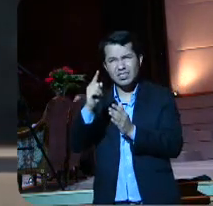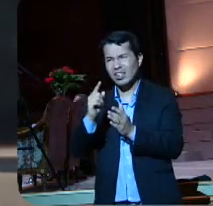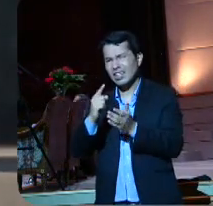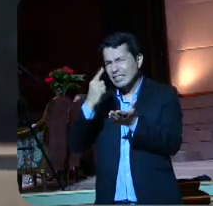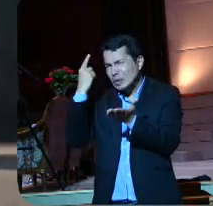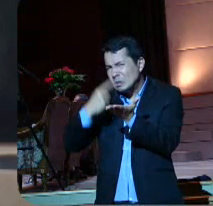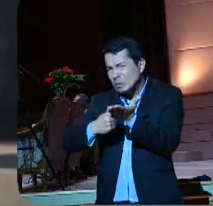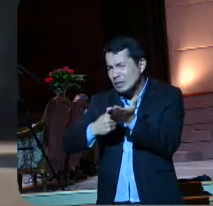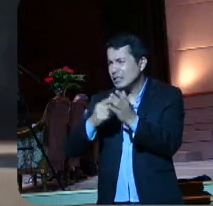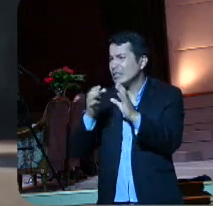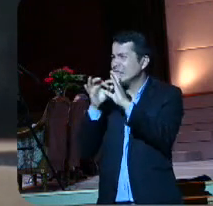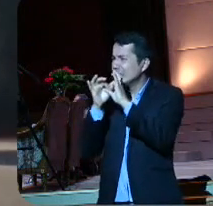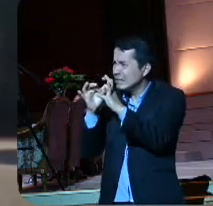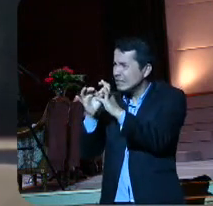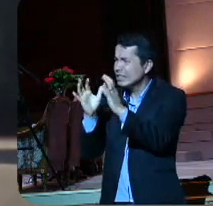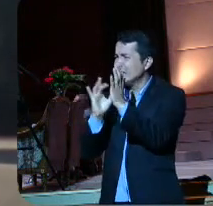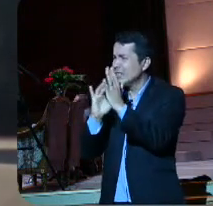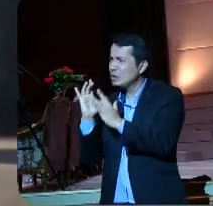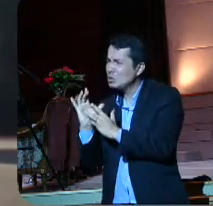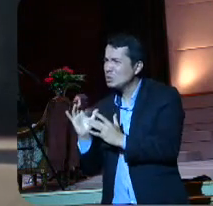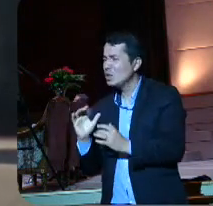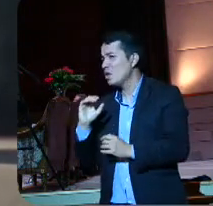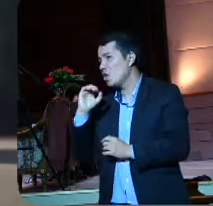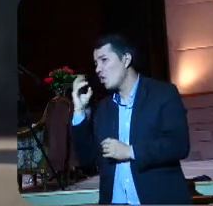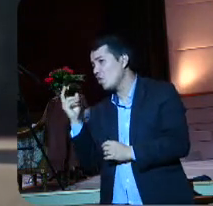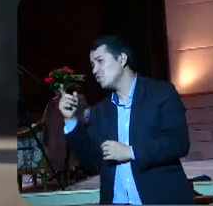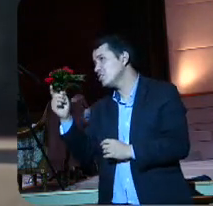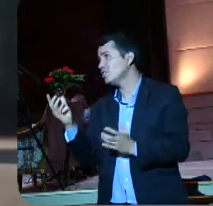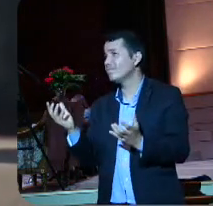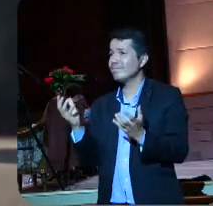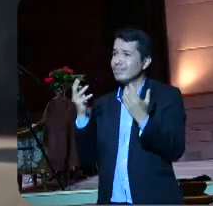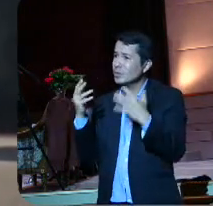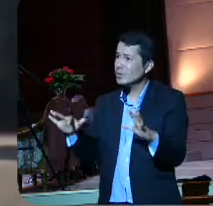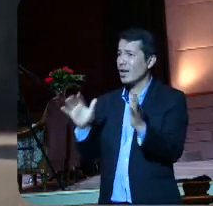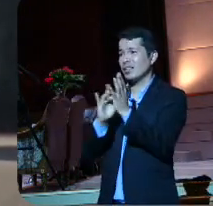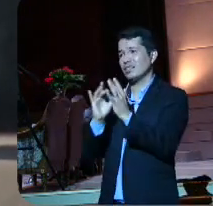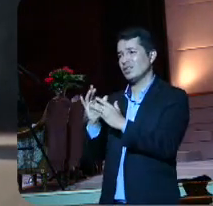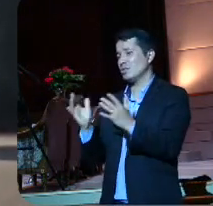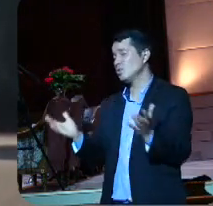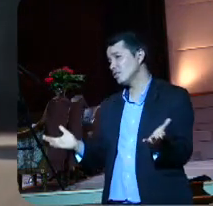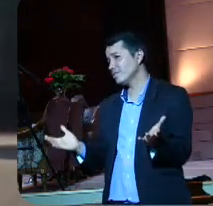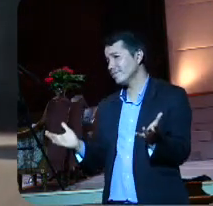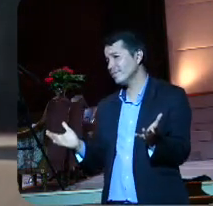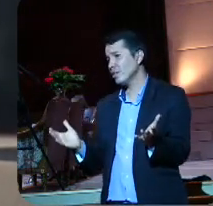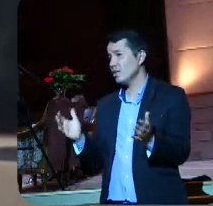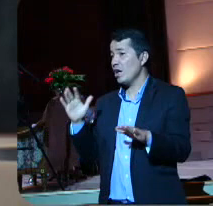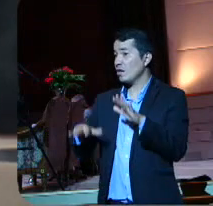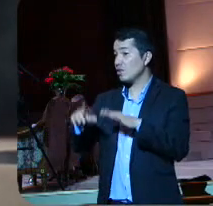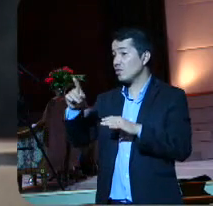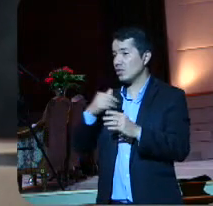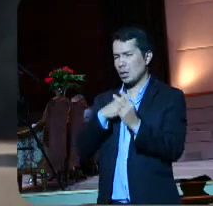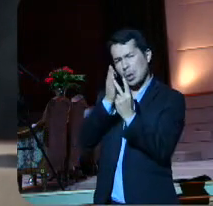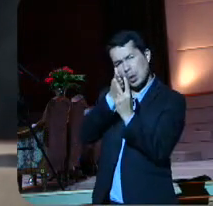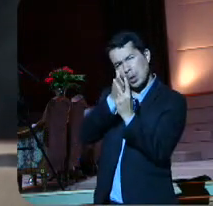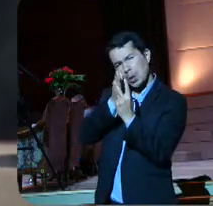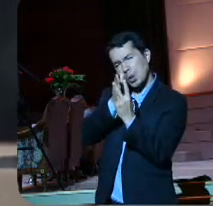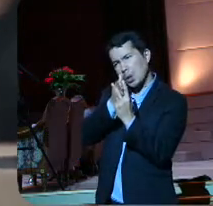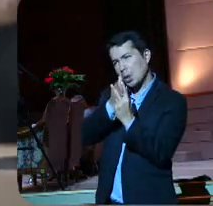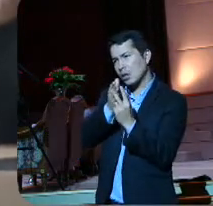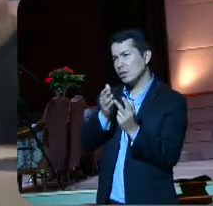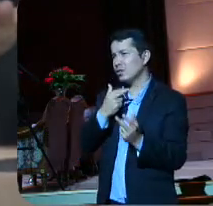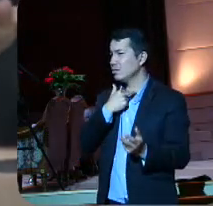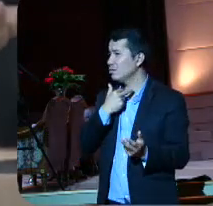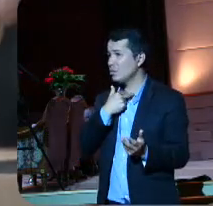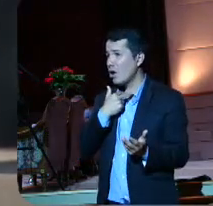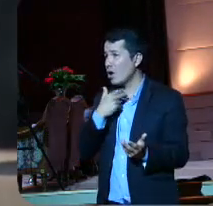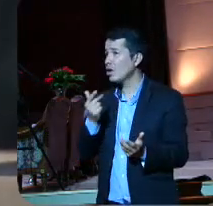com a vontade de Deus para fazer o plano de Deus acontecer, ou a gente vai estar no limbo, está